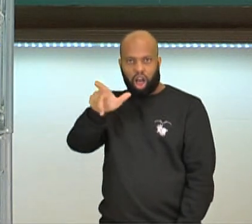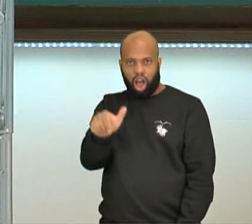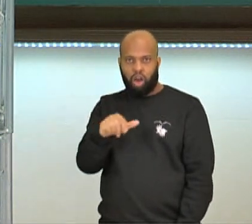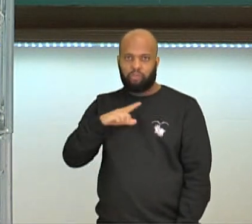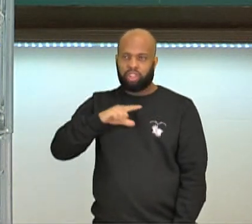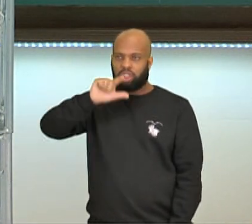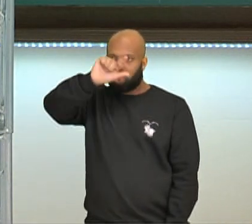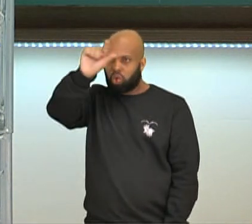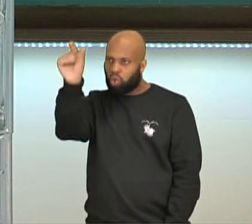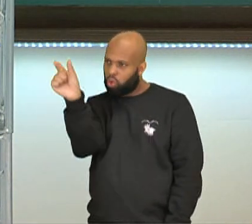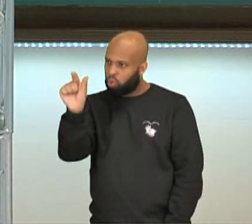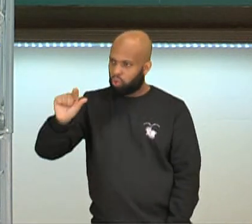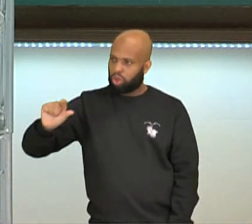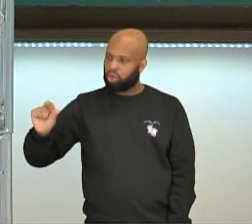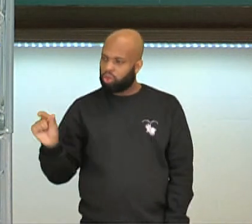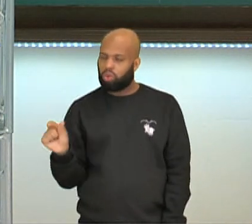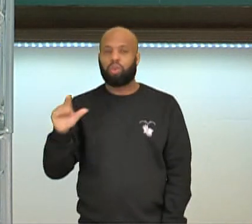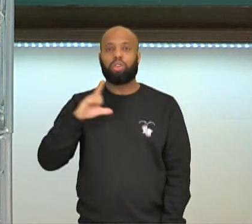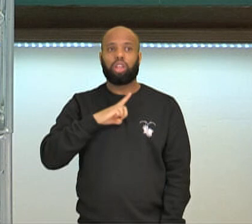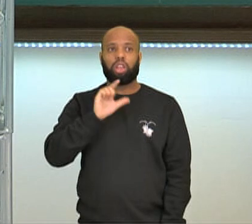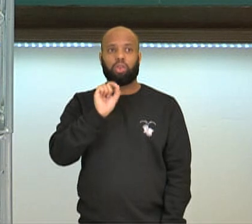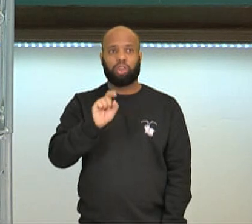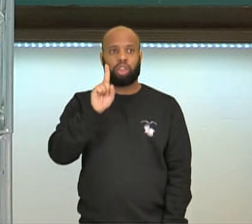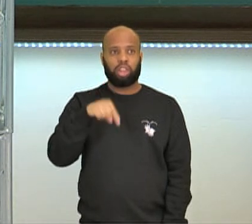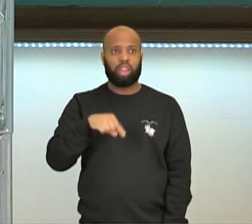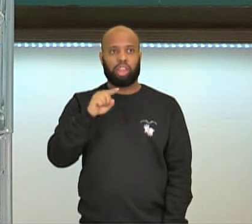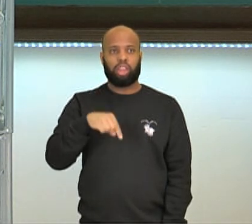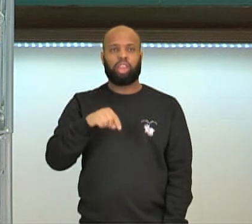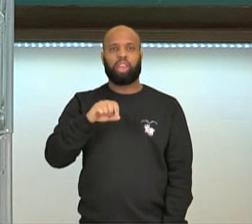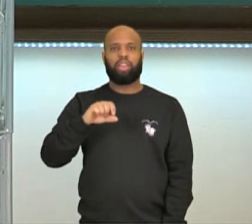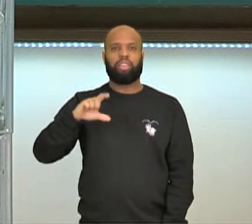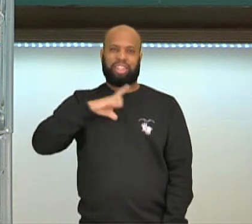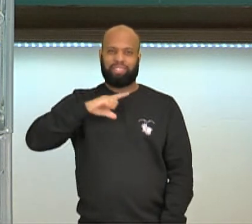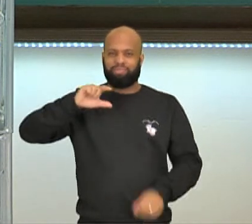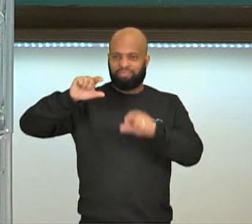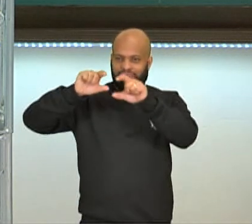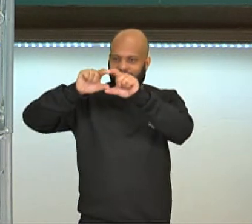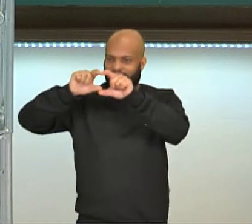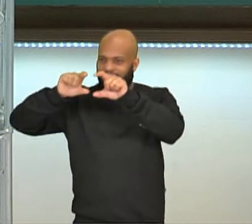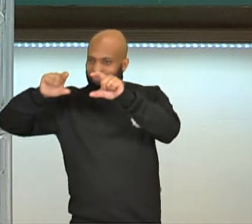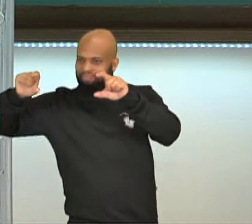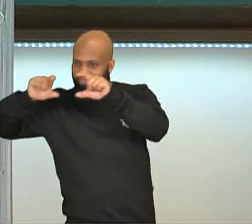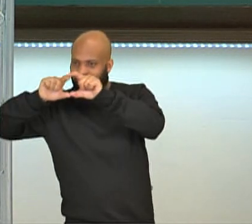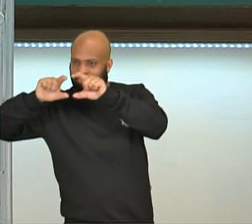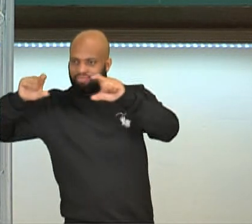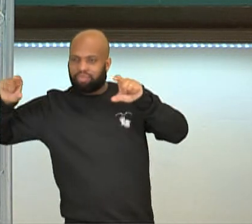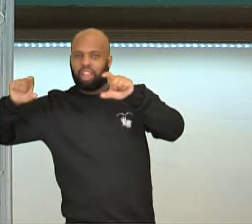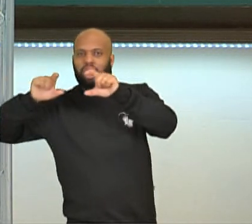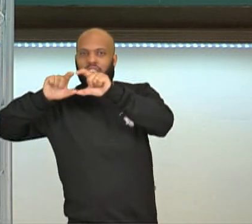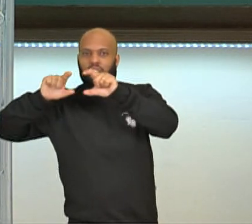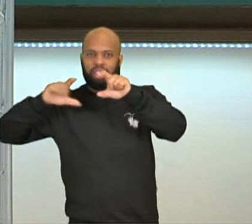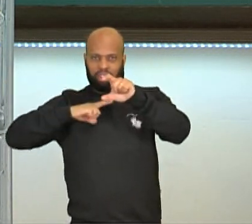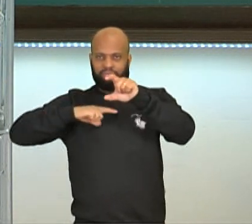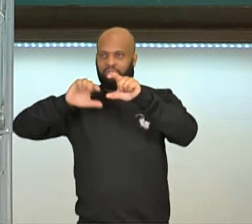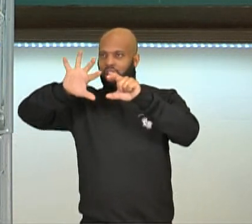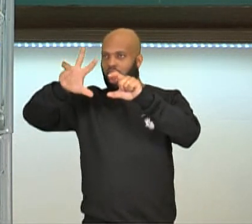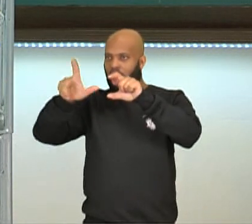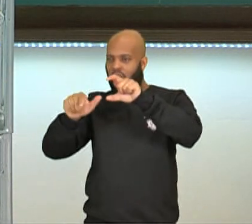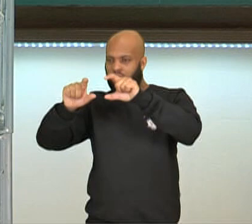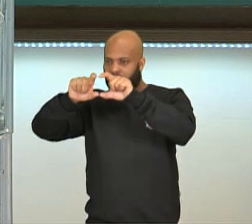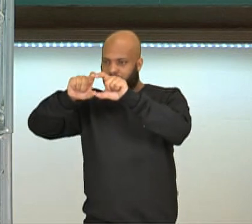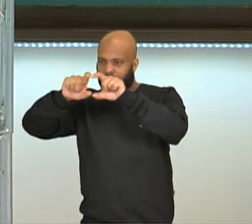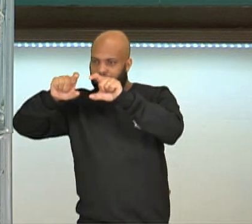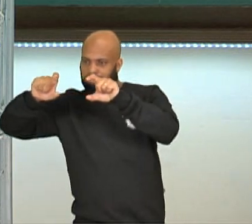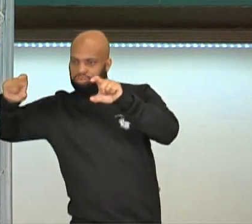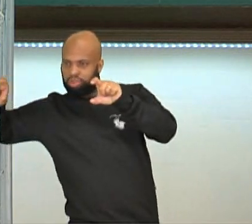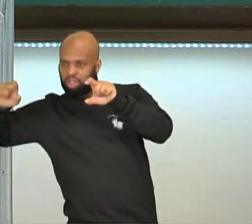liga leste a oeste da África, é a chamada região de Sahel. Só para mais ou menos entender, seria como se fosse dizer assim, é a região norte do